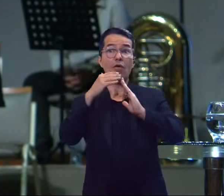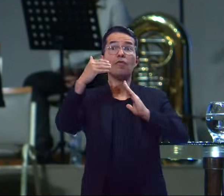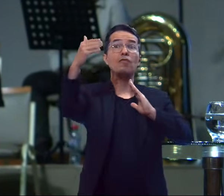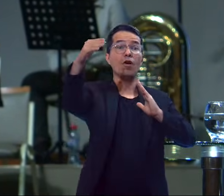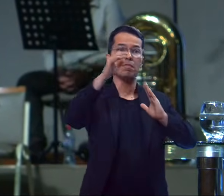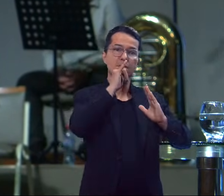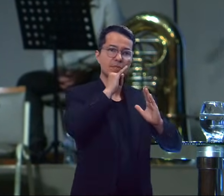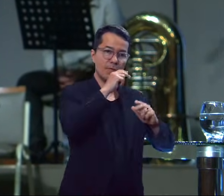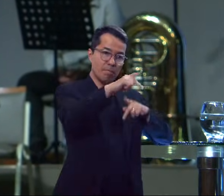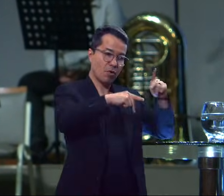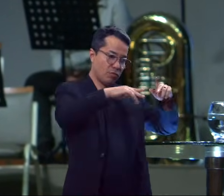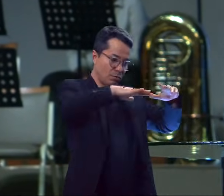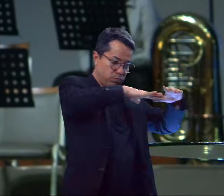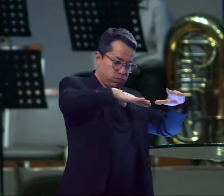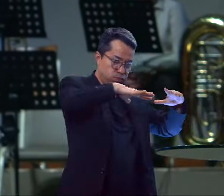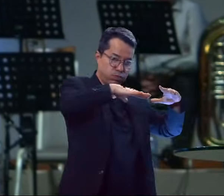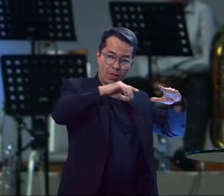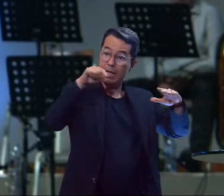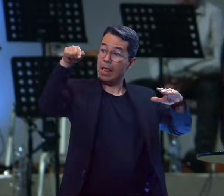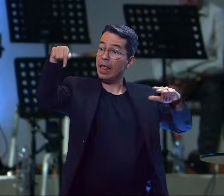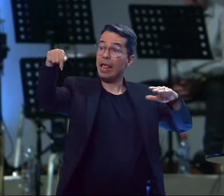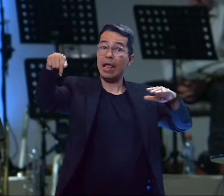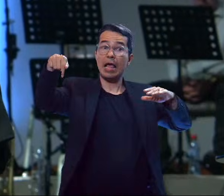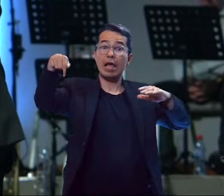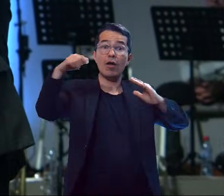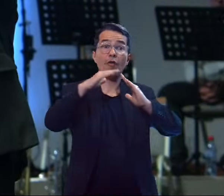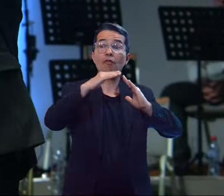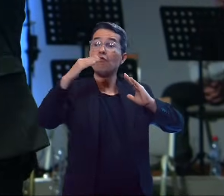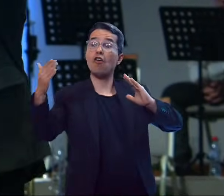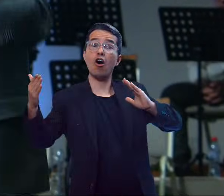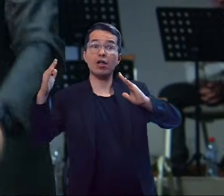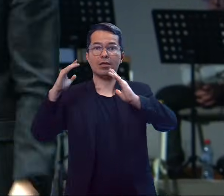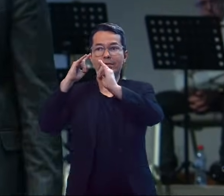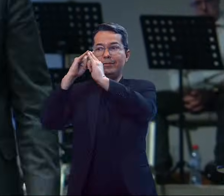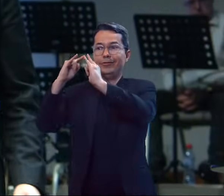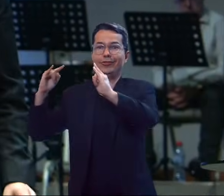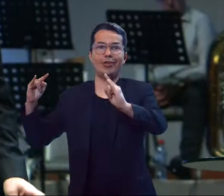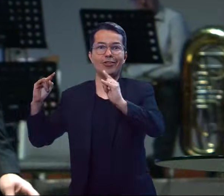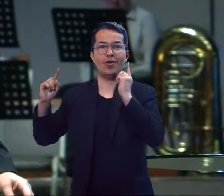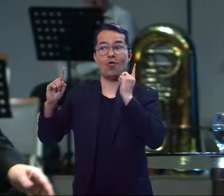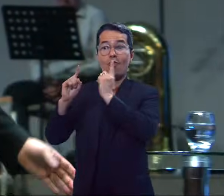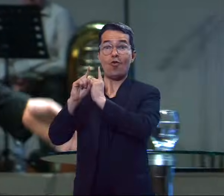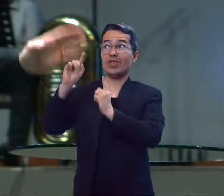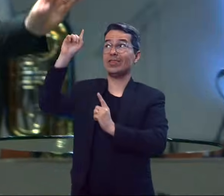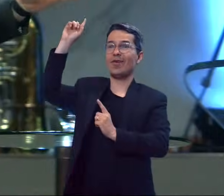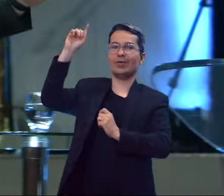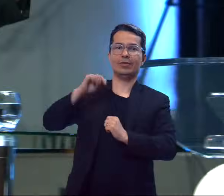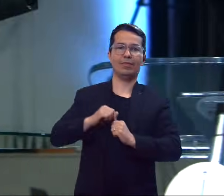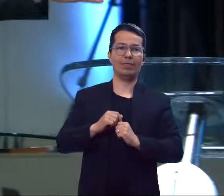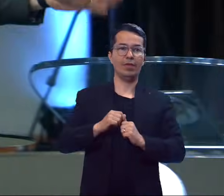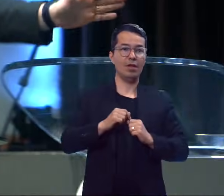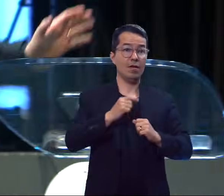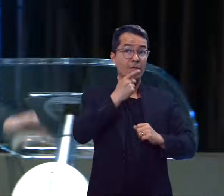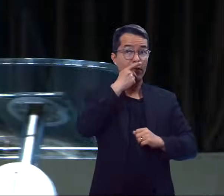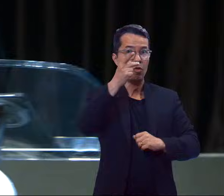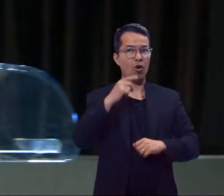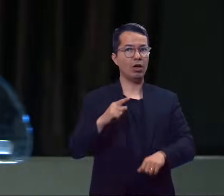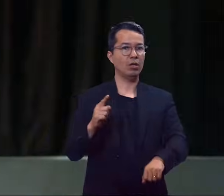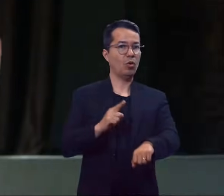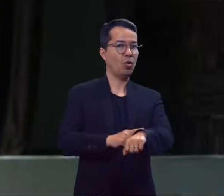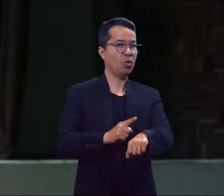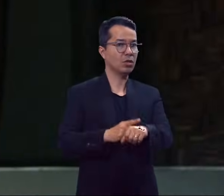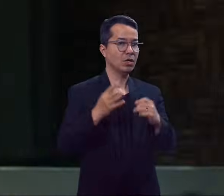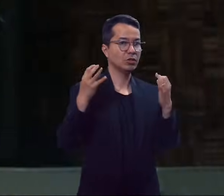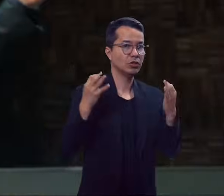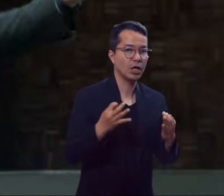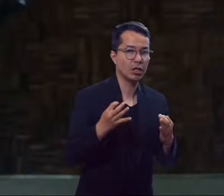especial. Ele vai lá e monta uma tenda de encontro com Deus fora do arraial e fala para o povo, ó, numa hora marcada